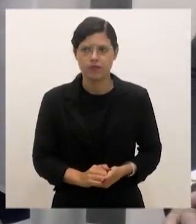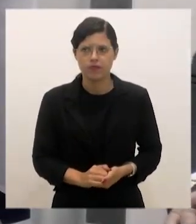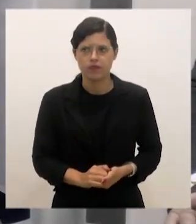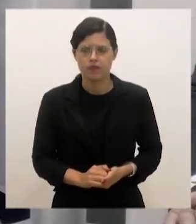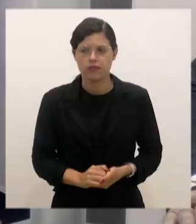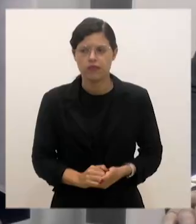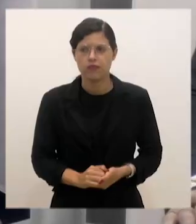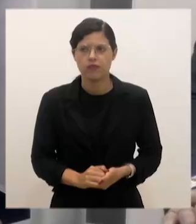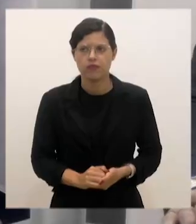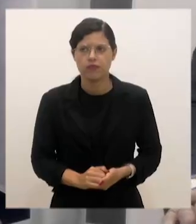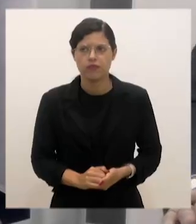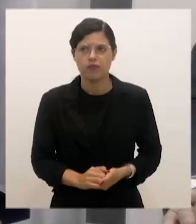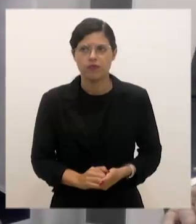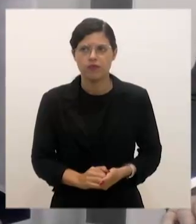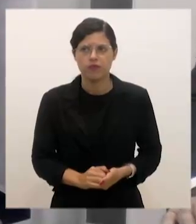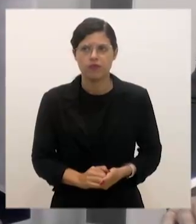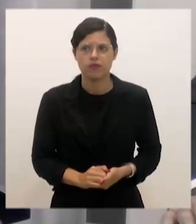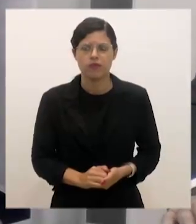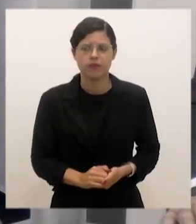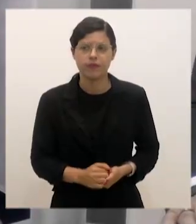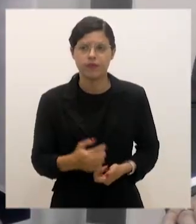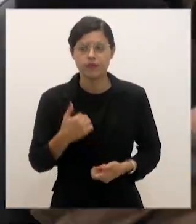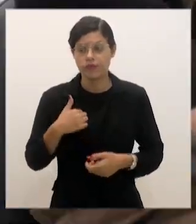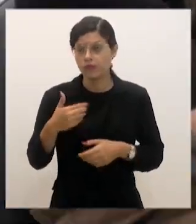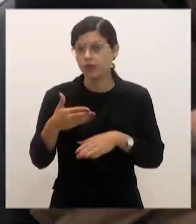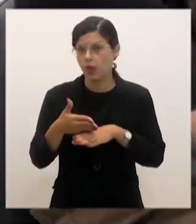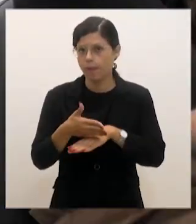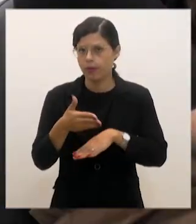Eu, por acaso, participei